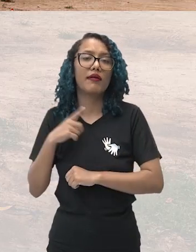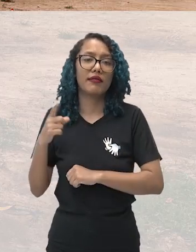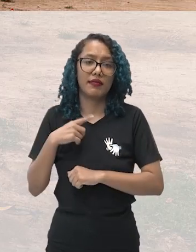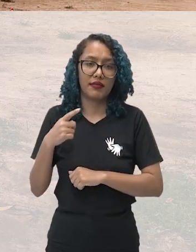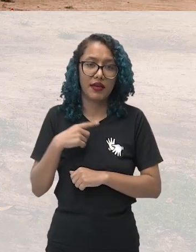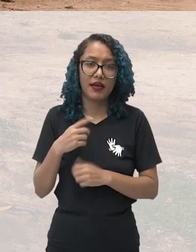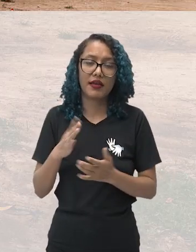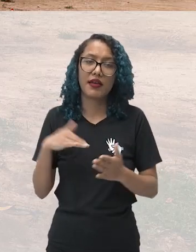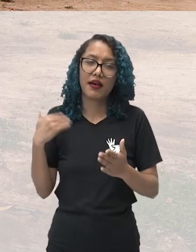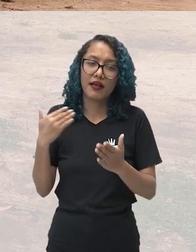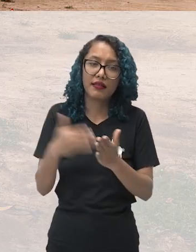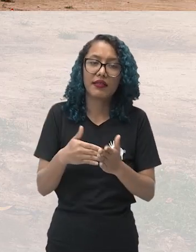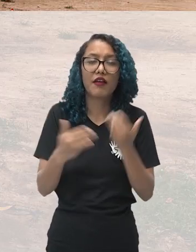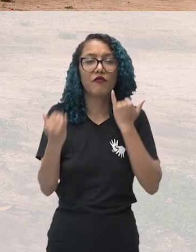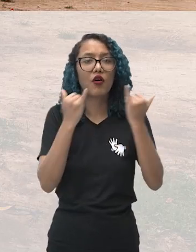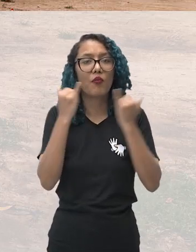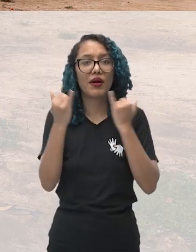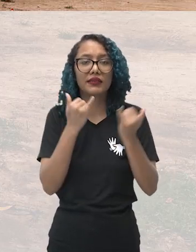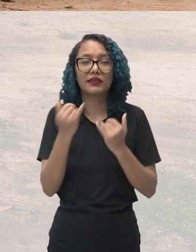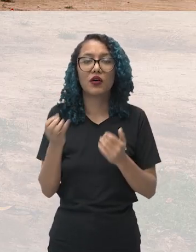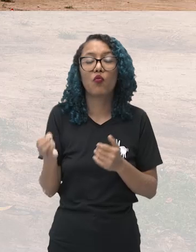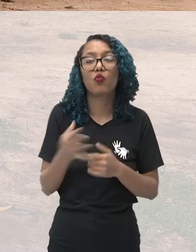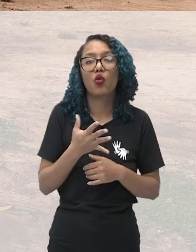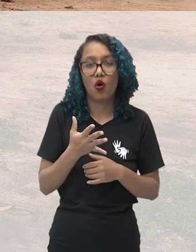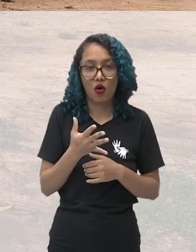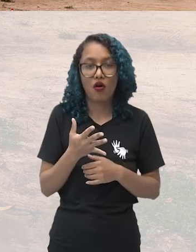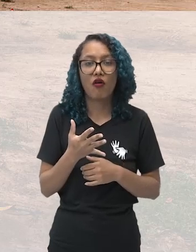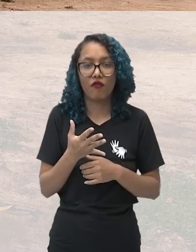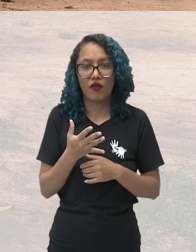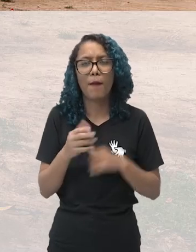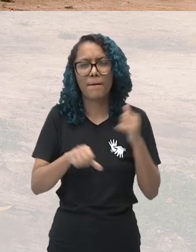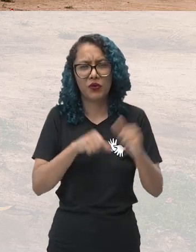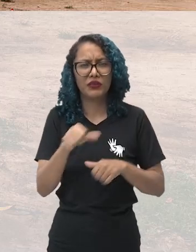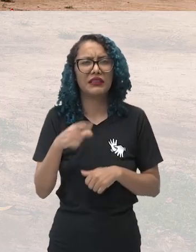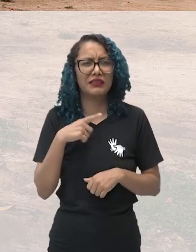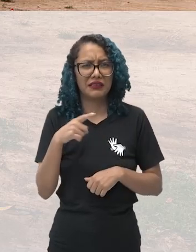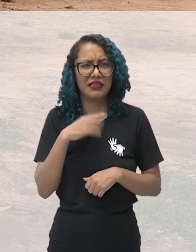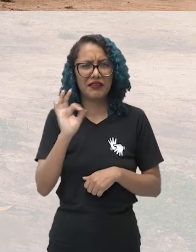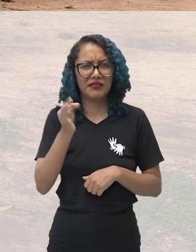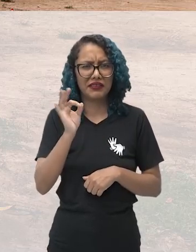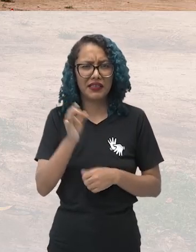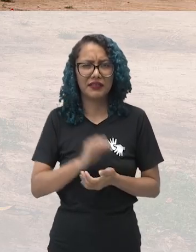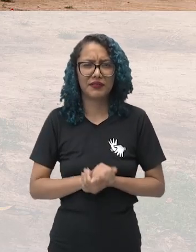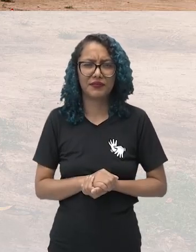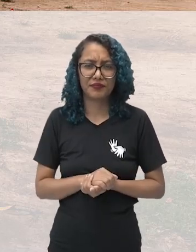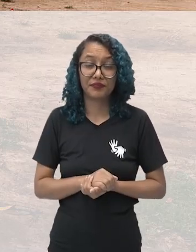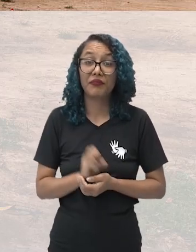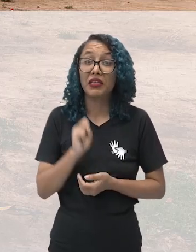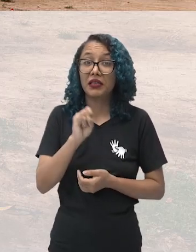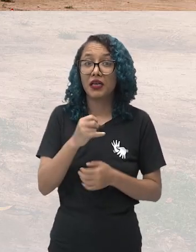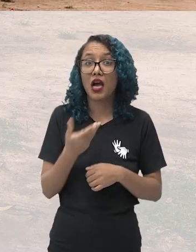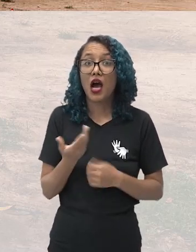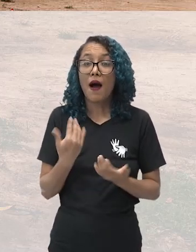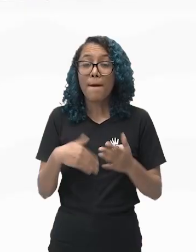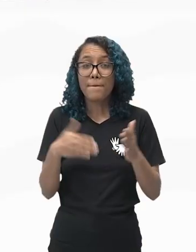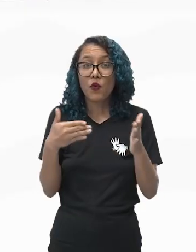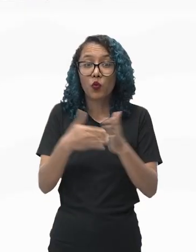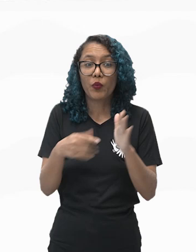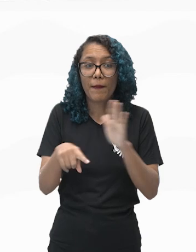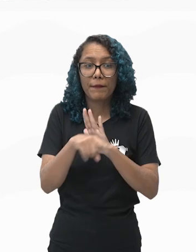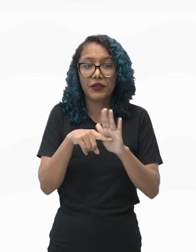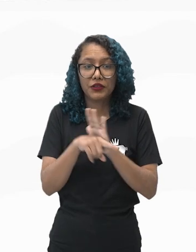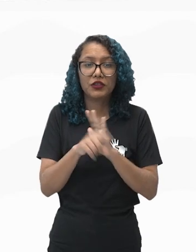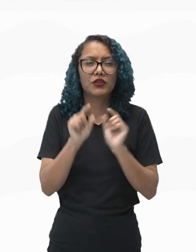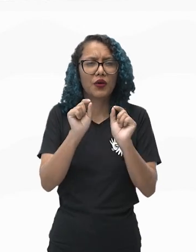mais recentes, não é, professor Dário? A gente teve uma mudança muito interessante, não é? O último censo, ele revelou algo